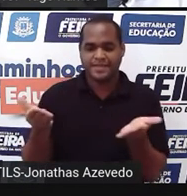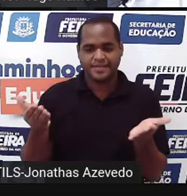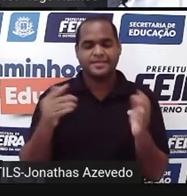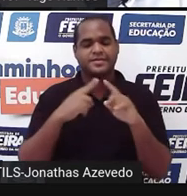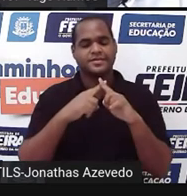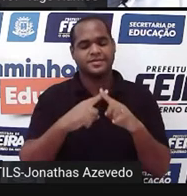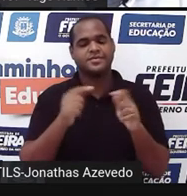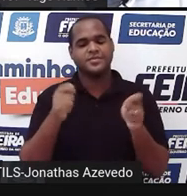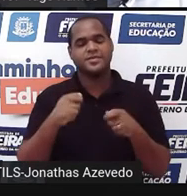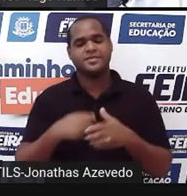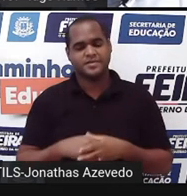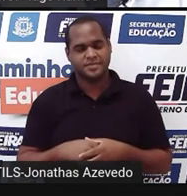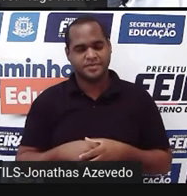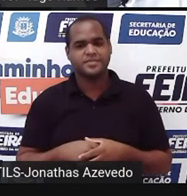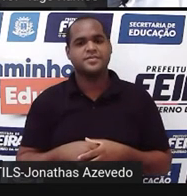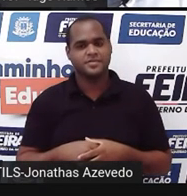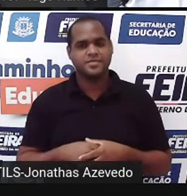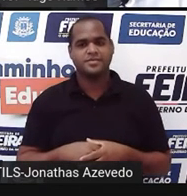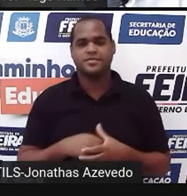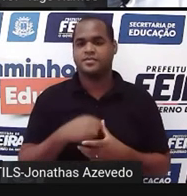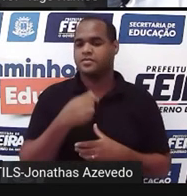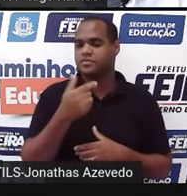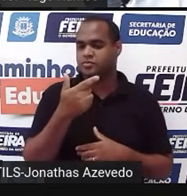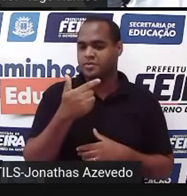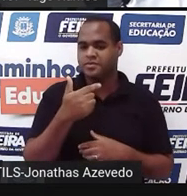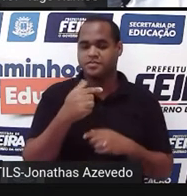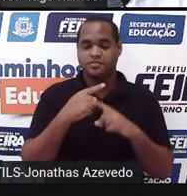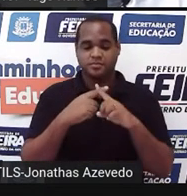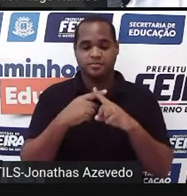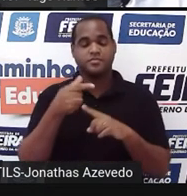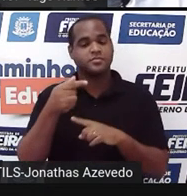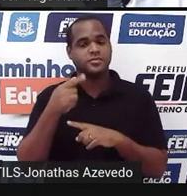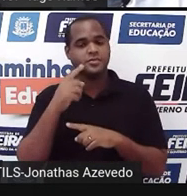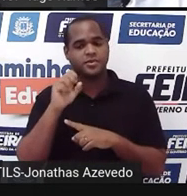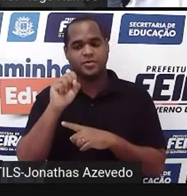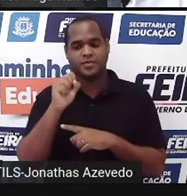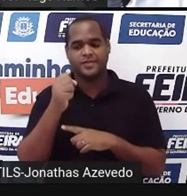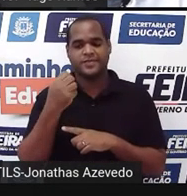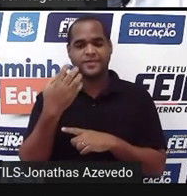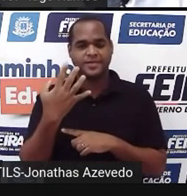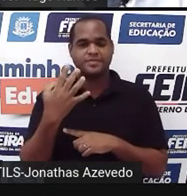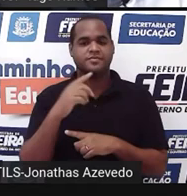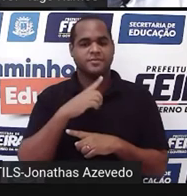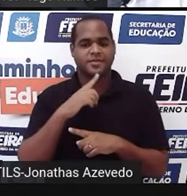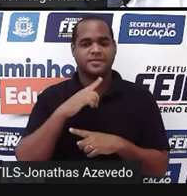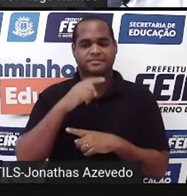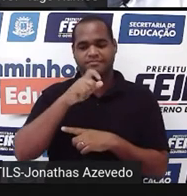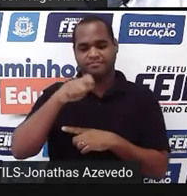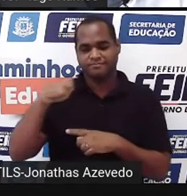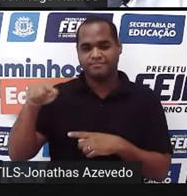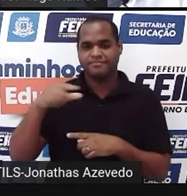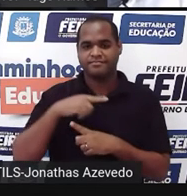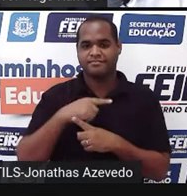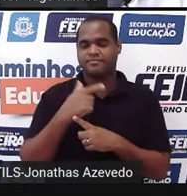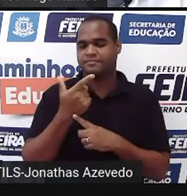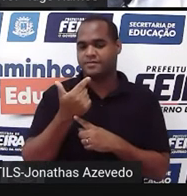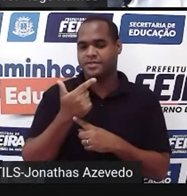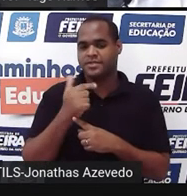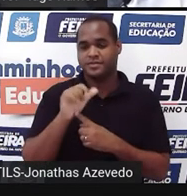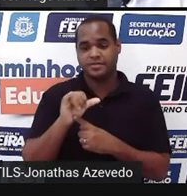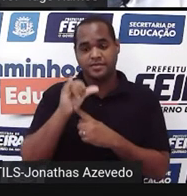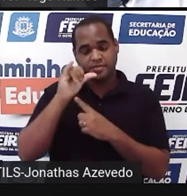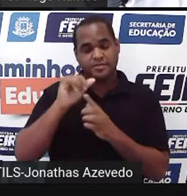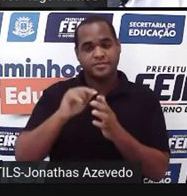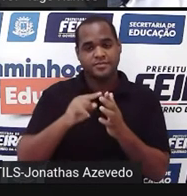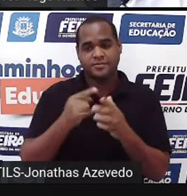multiplicação então eu faço 12 vezes 7,84 outro escrevendo ali menos 12xy